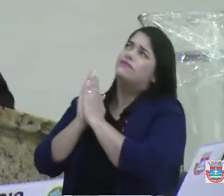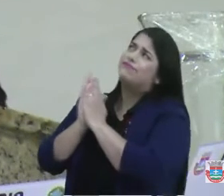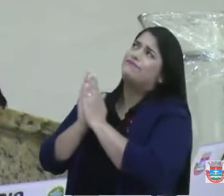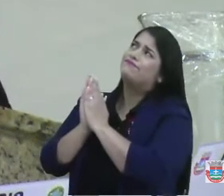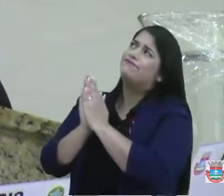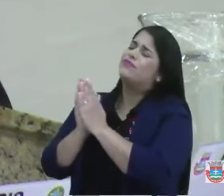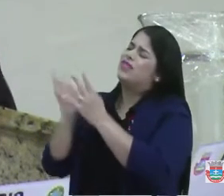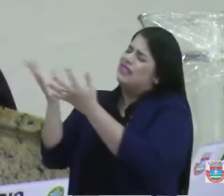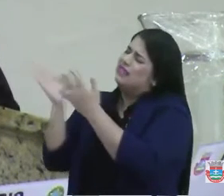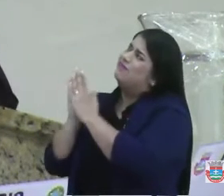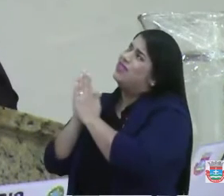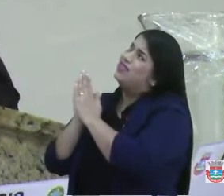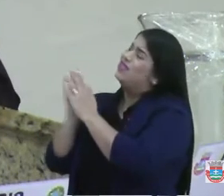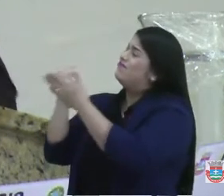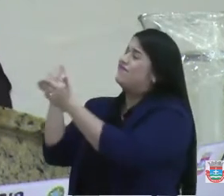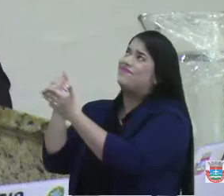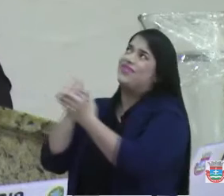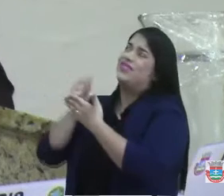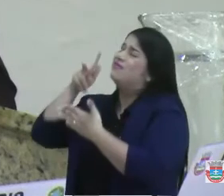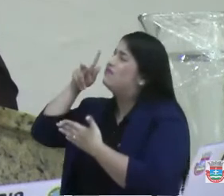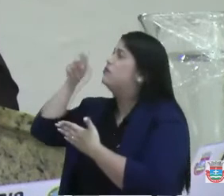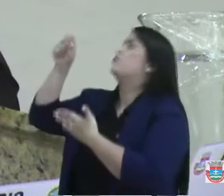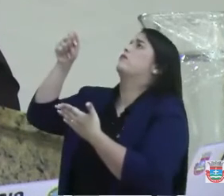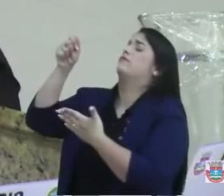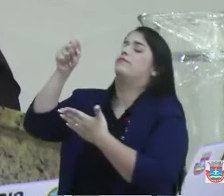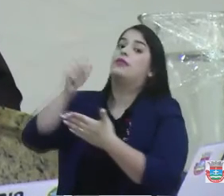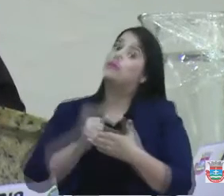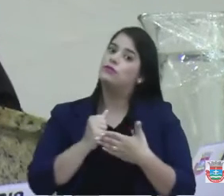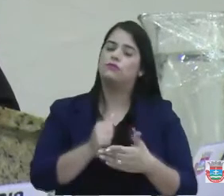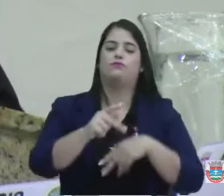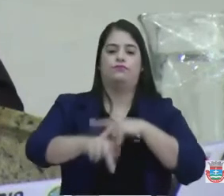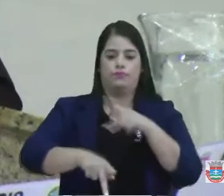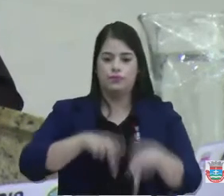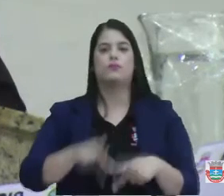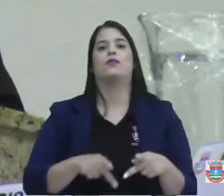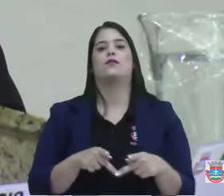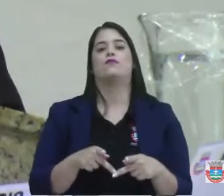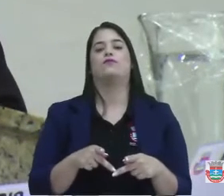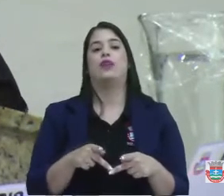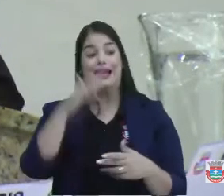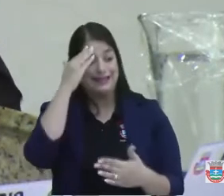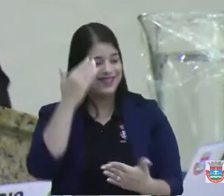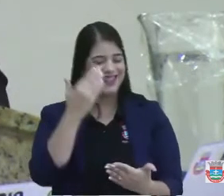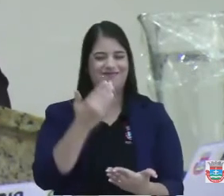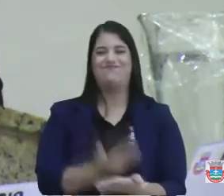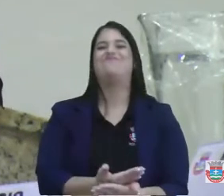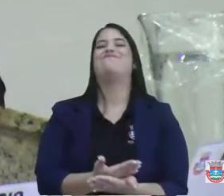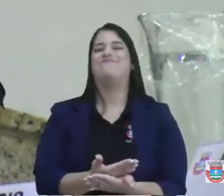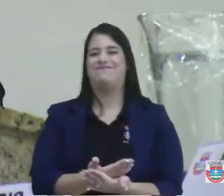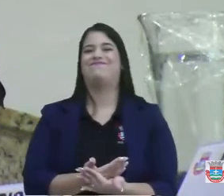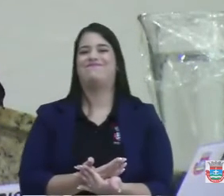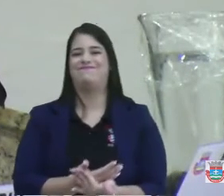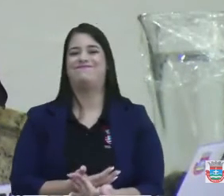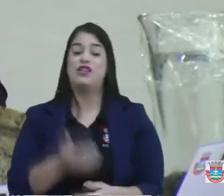junto com as pessoas que precisam que nos procura por que confiaram de nos colocarmos aqui novamente